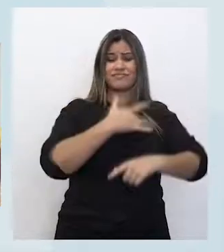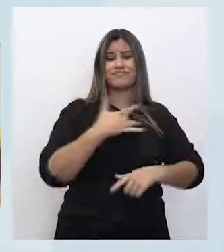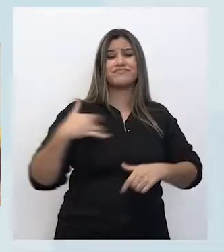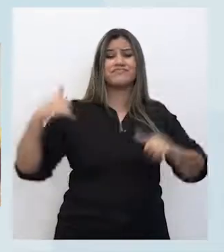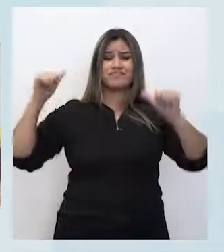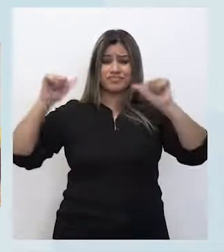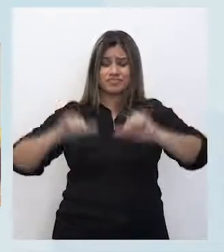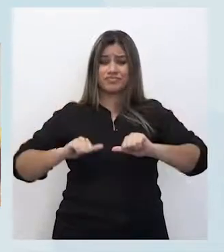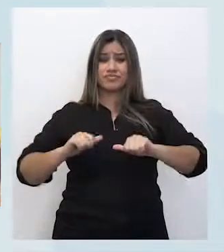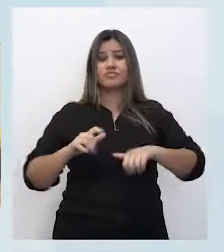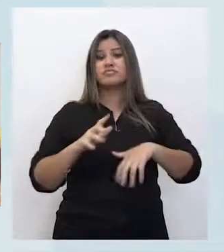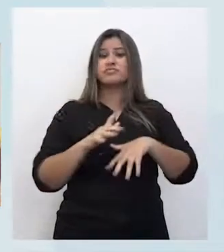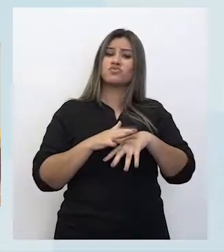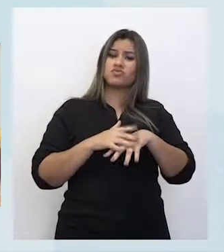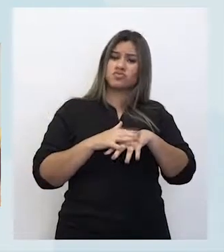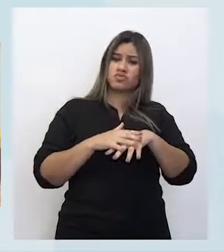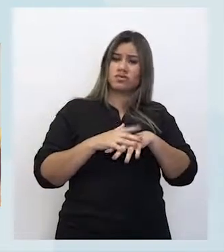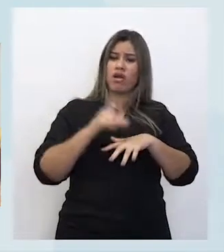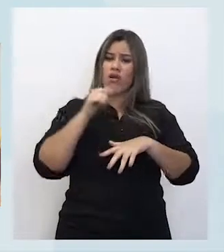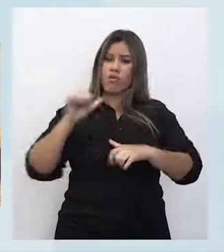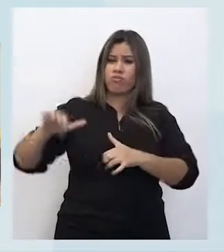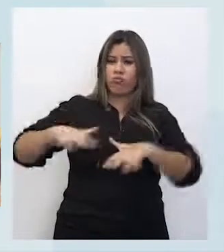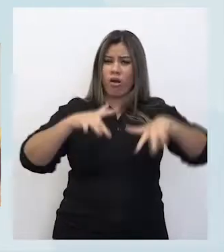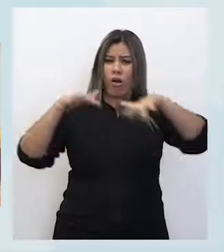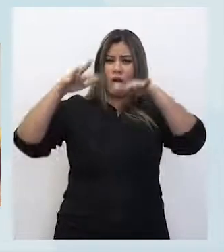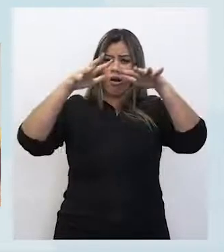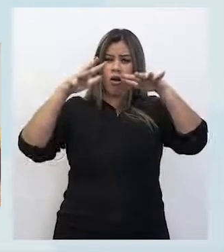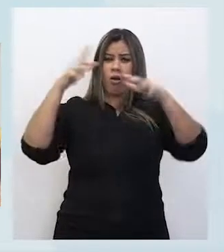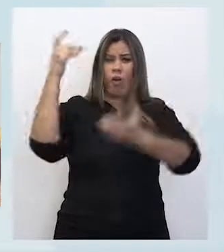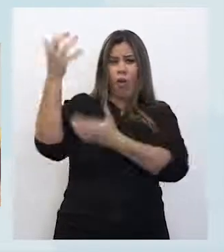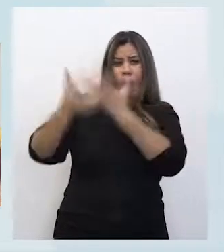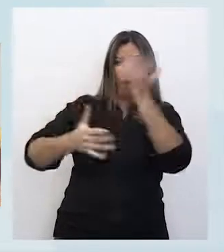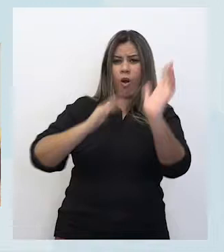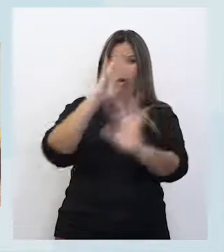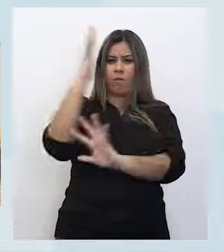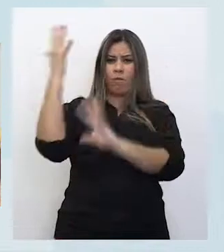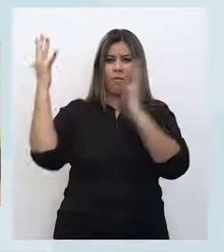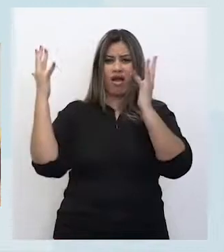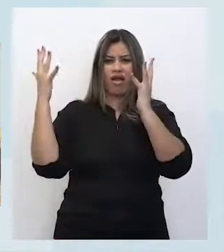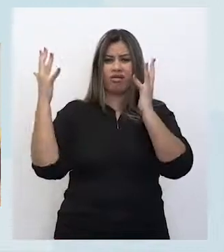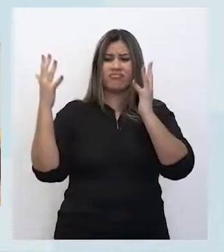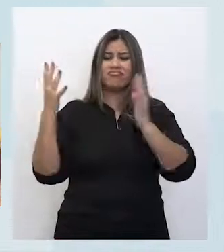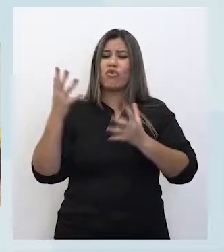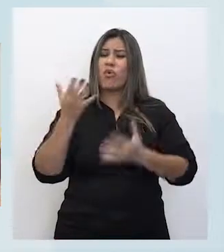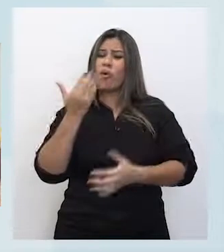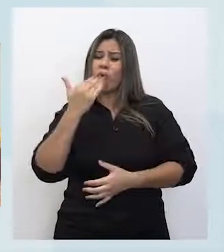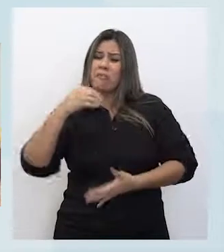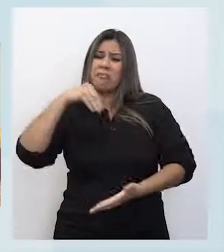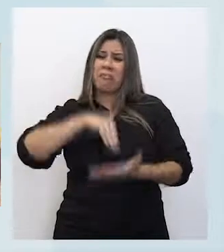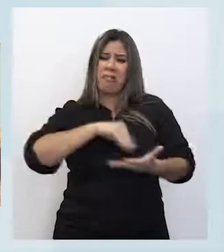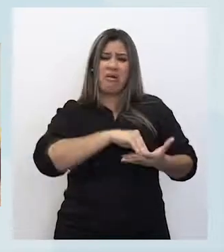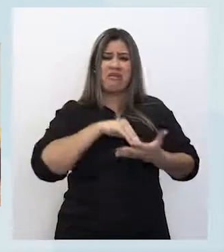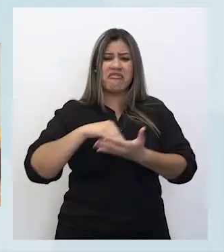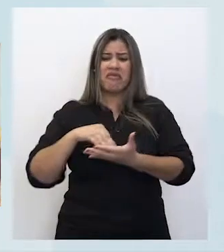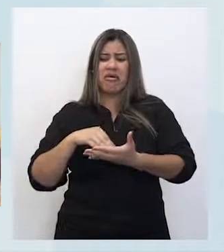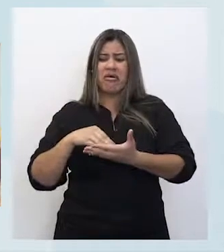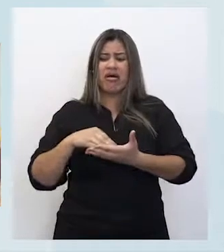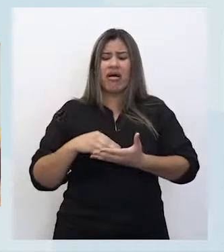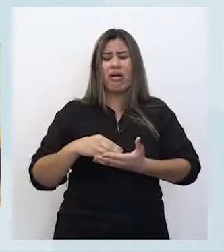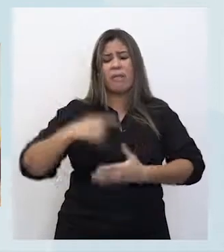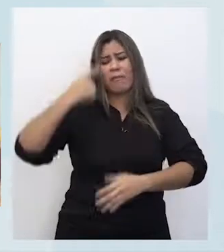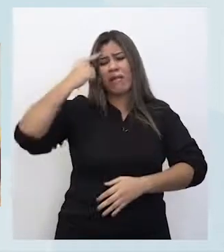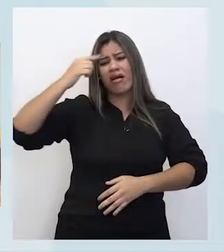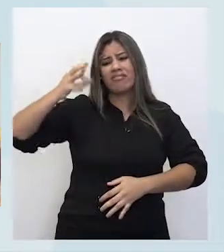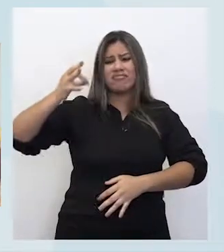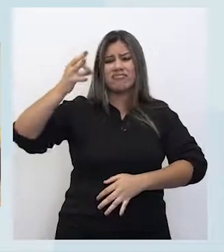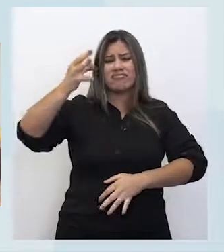Doenças infecciosas, enchentes, incêndios florestais e escassez de alimentos pintam futuro sombrio